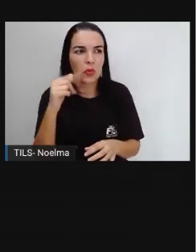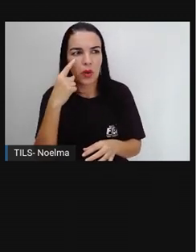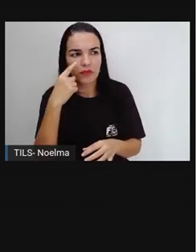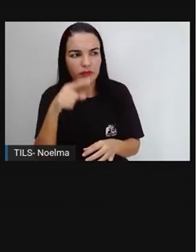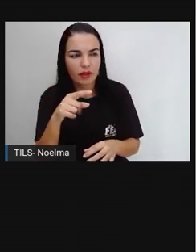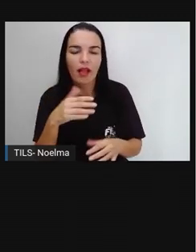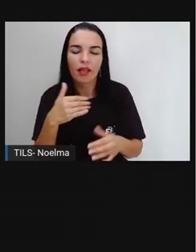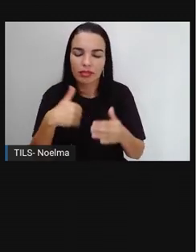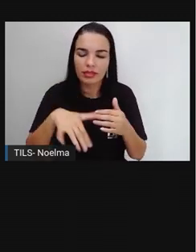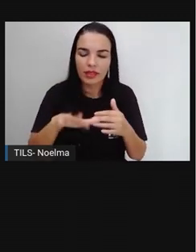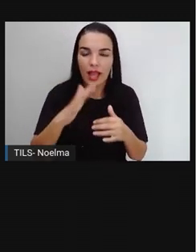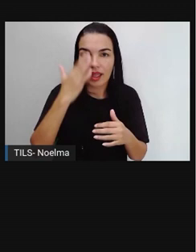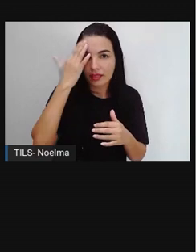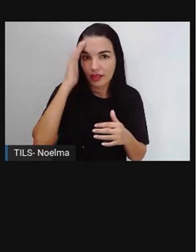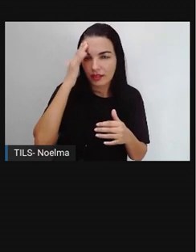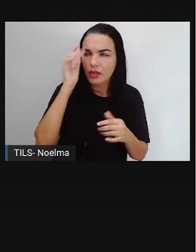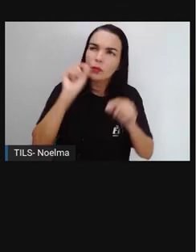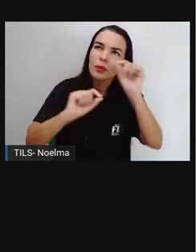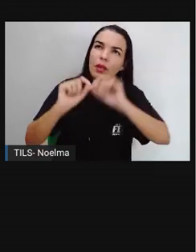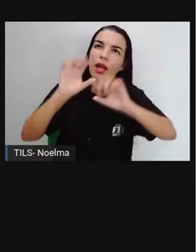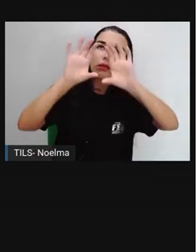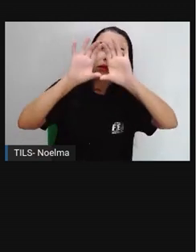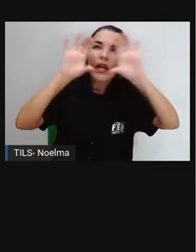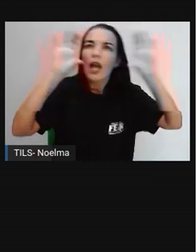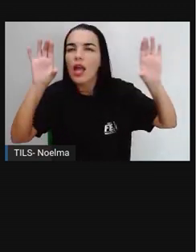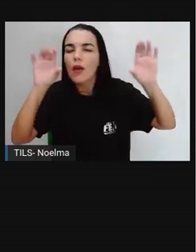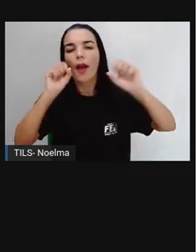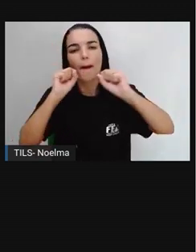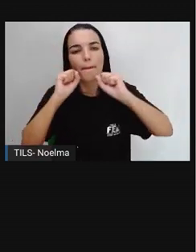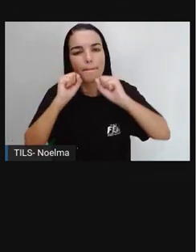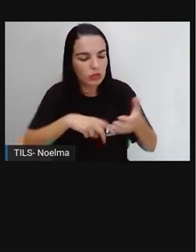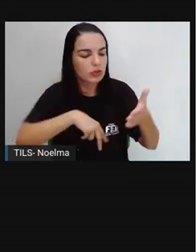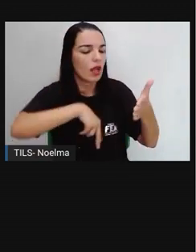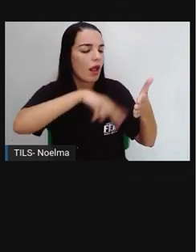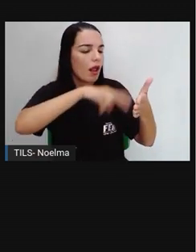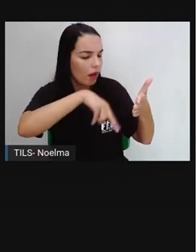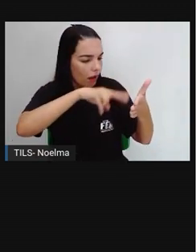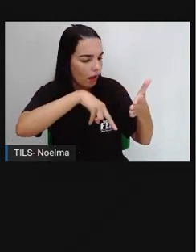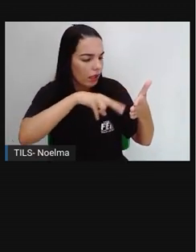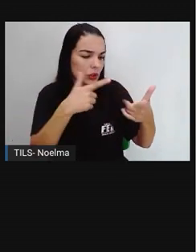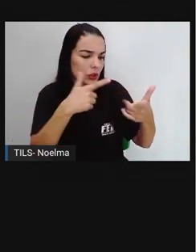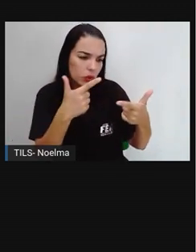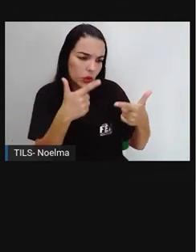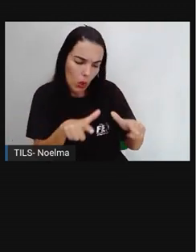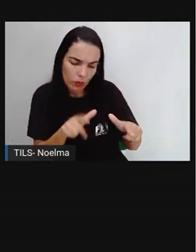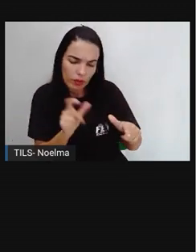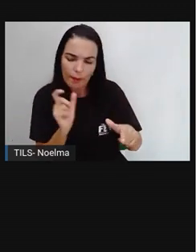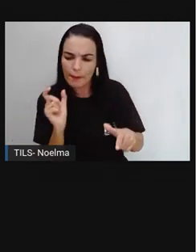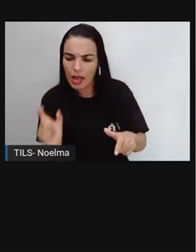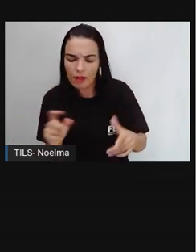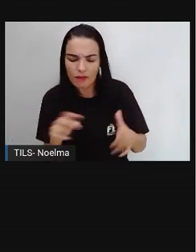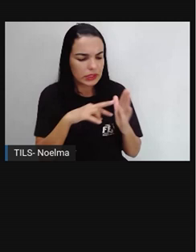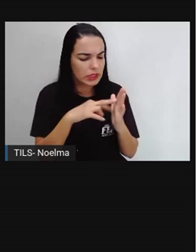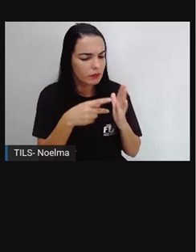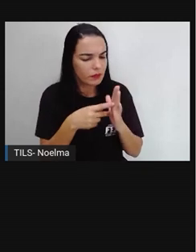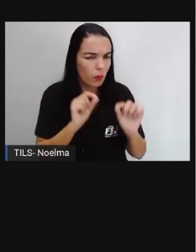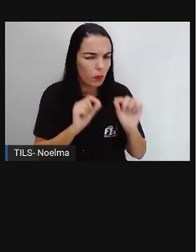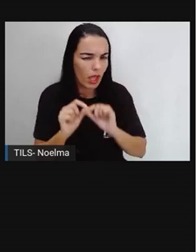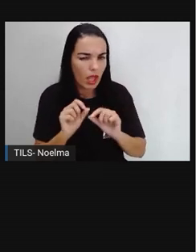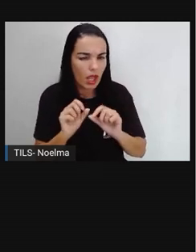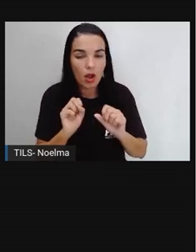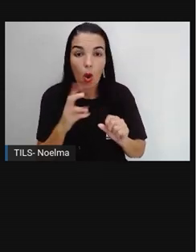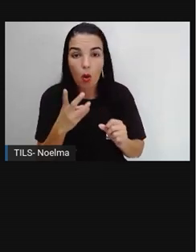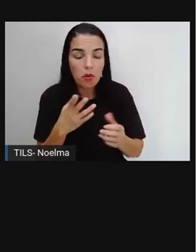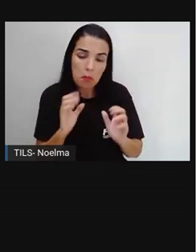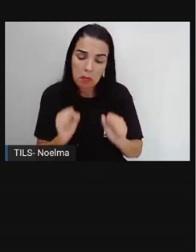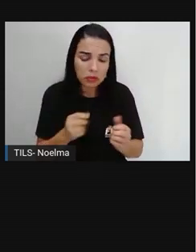coisa relacionada a céu. Aí a gente pode ler o trecho de novo, tentando descobrir o que aquela palavra significa, Ou pode seguir adiante